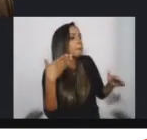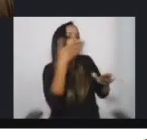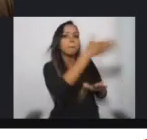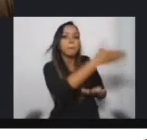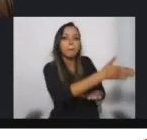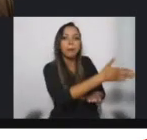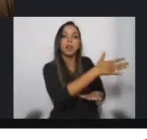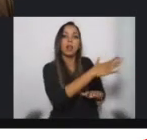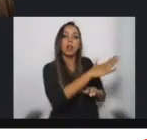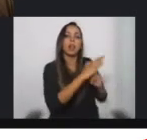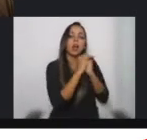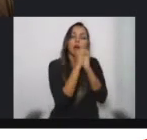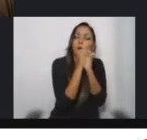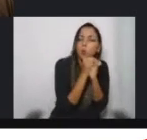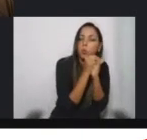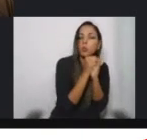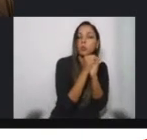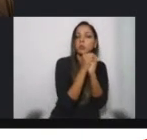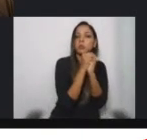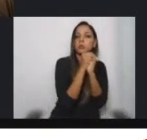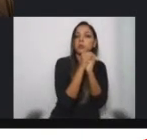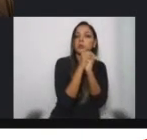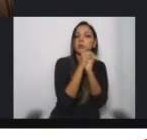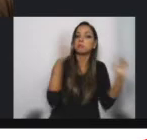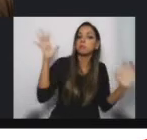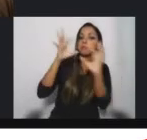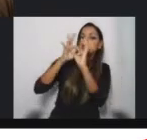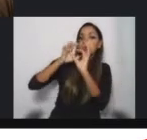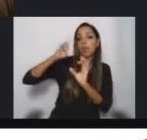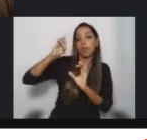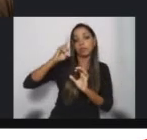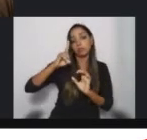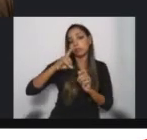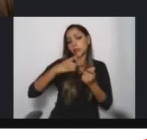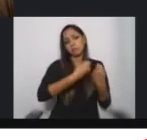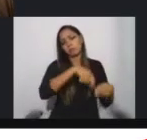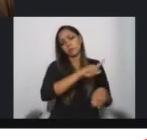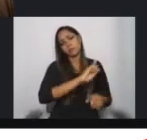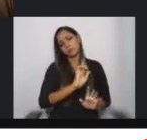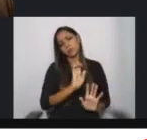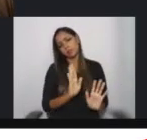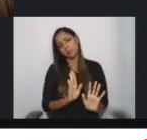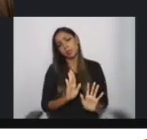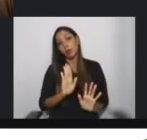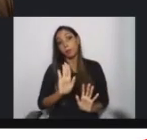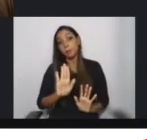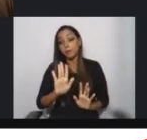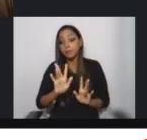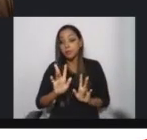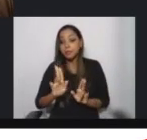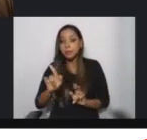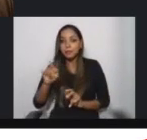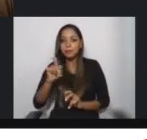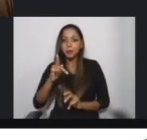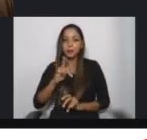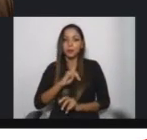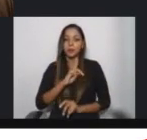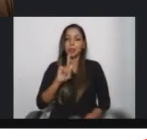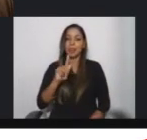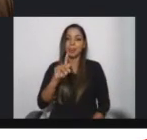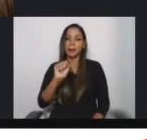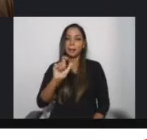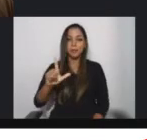para se conectar a Deus. Né, mas, como o vereador Gabriel falou agora há pouco, né, às vezes em